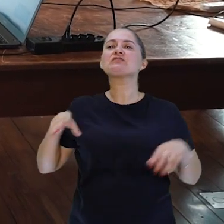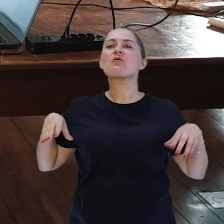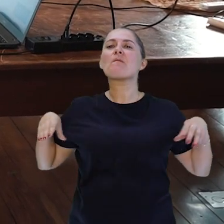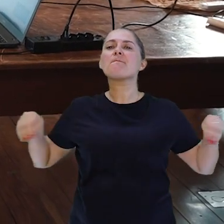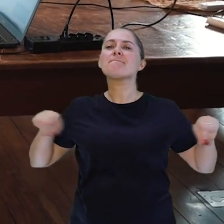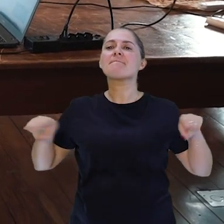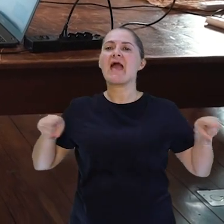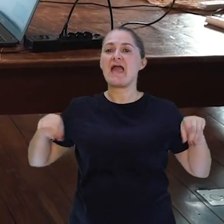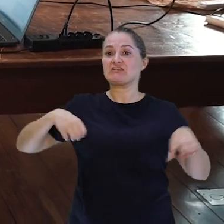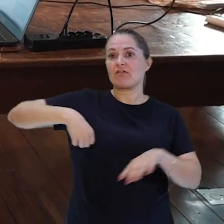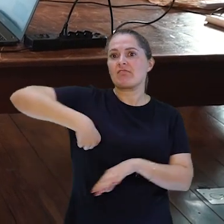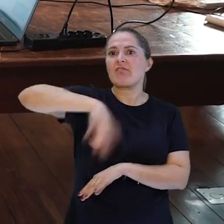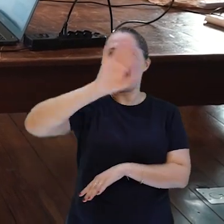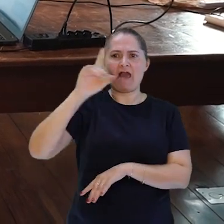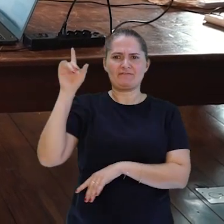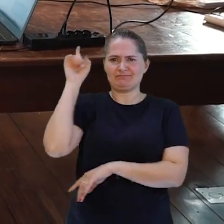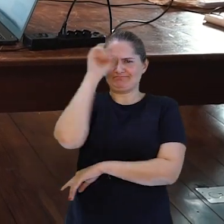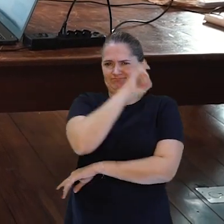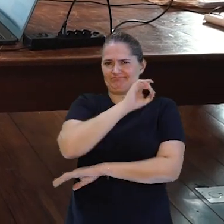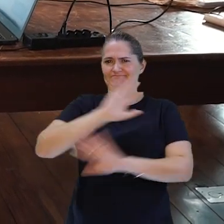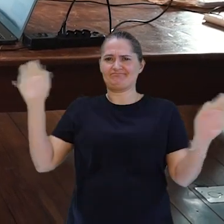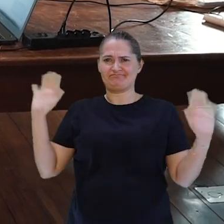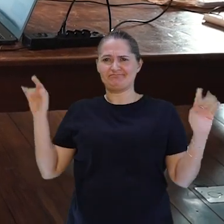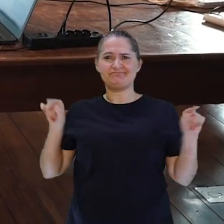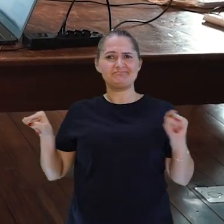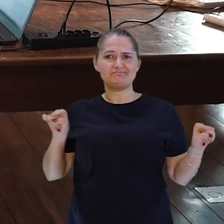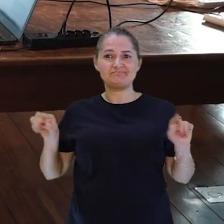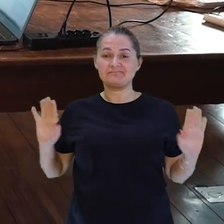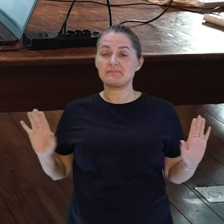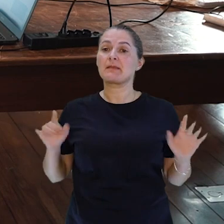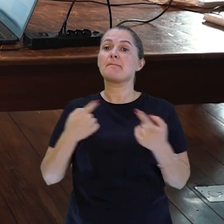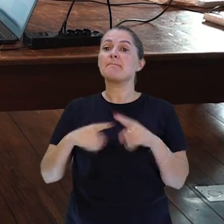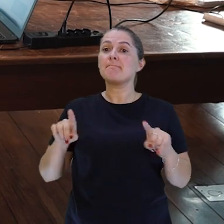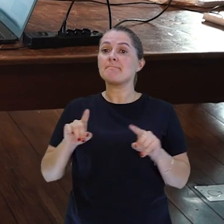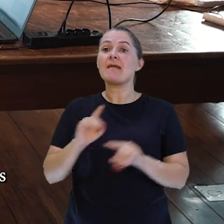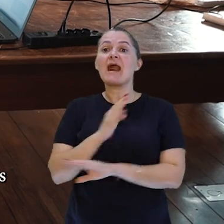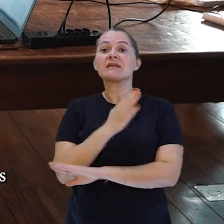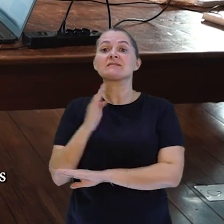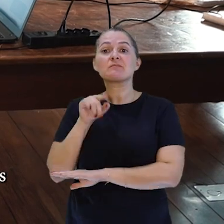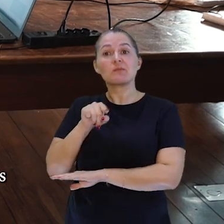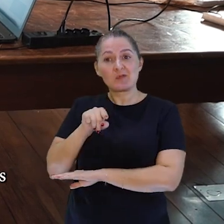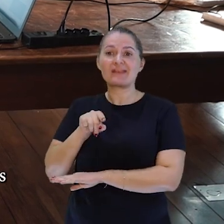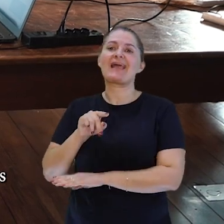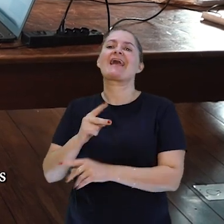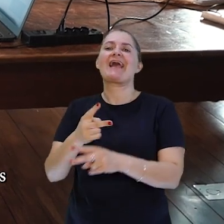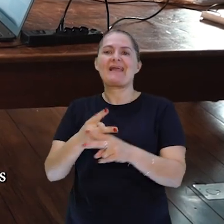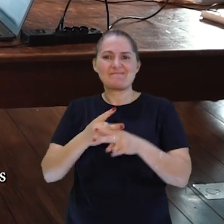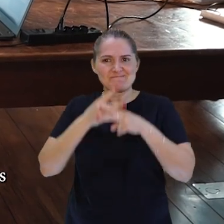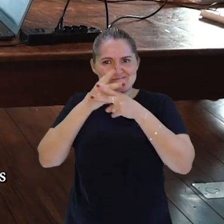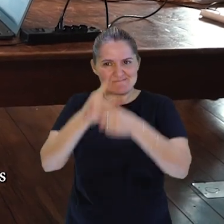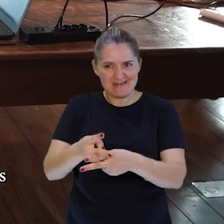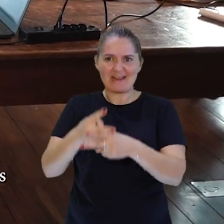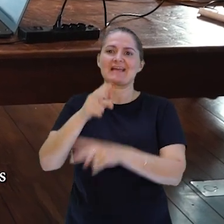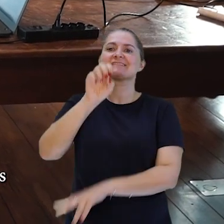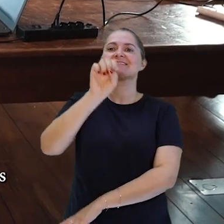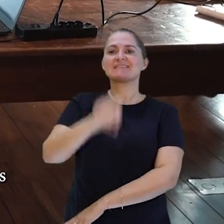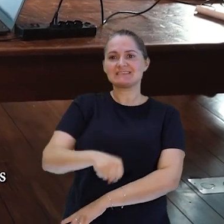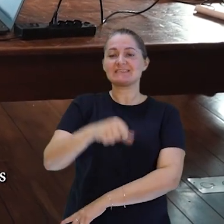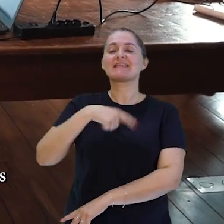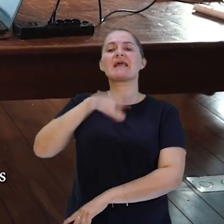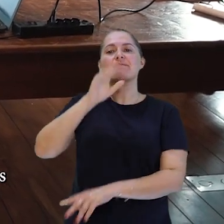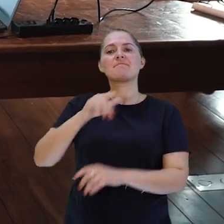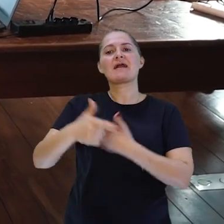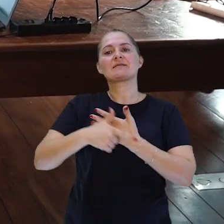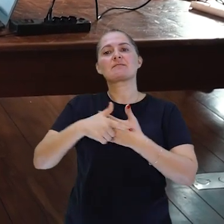preparo, e dificilmente nós pegamos esse acervo para levar conosco, né, um empréstimo, que é o que muitas vezes vai acontecer